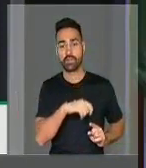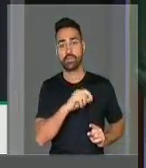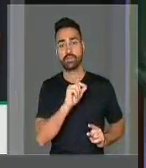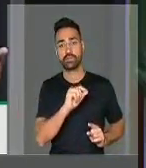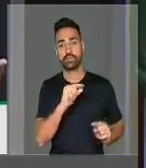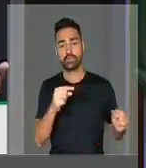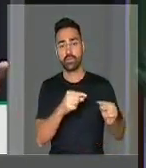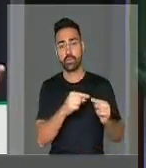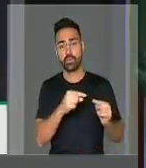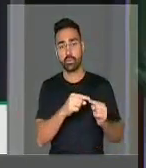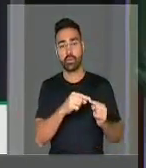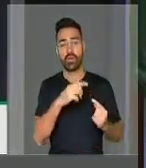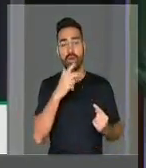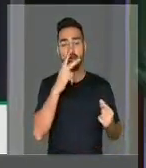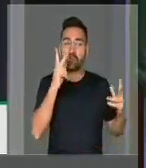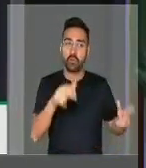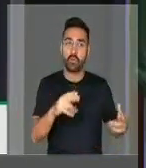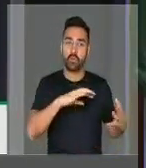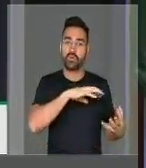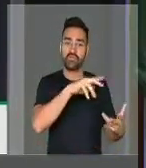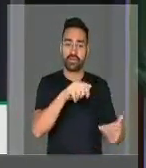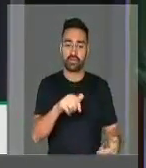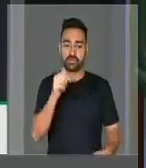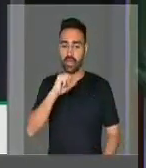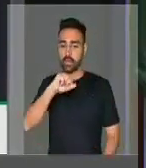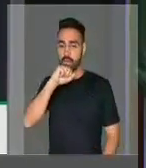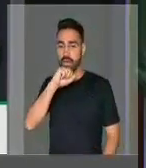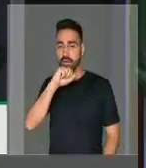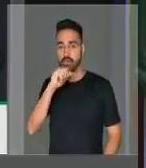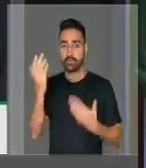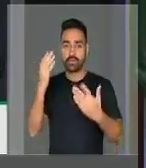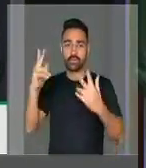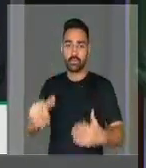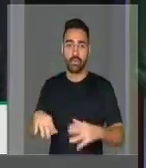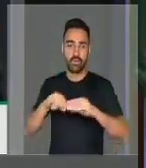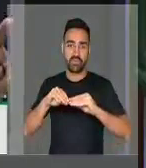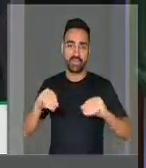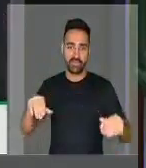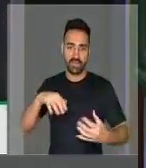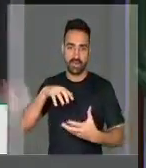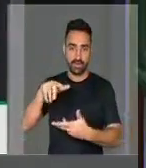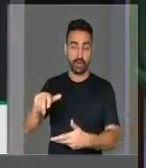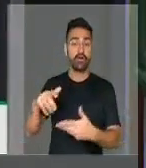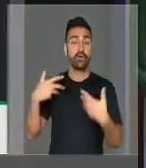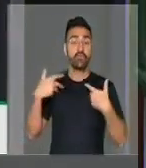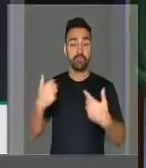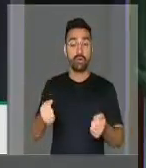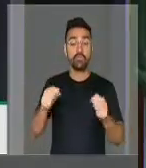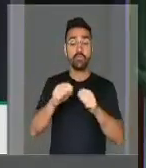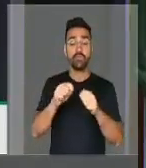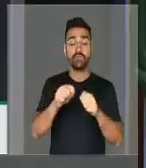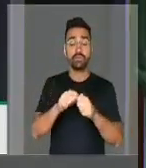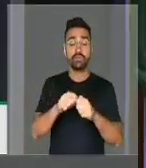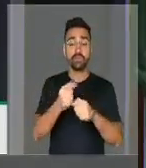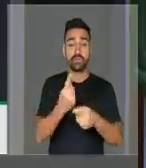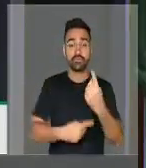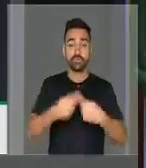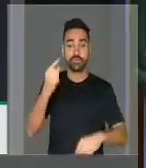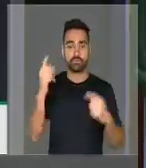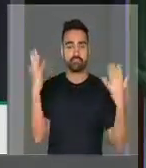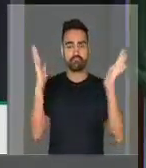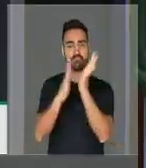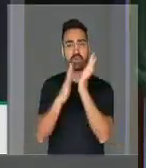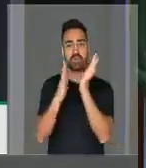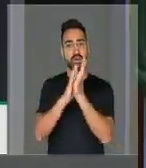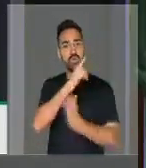universo e a mãe, no mínimo, a terra. Façamos a revolução, viva a Revolução Russa. Obrigado.